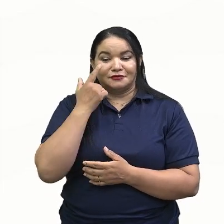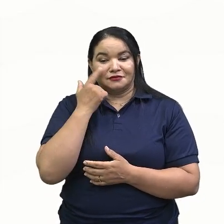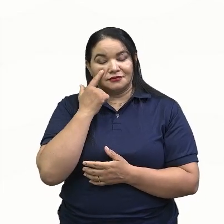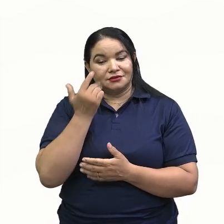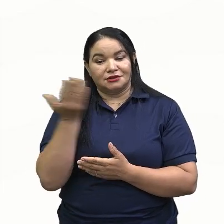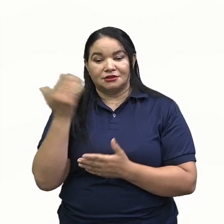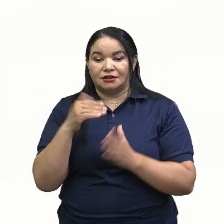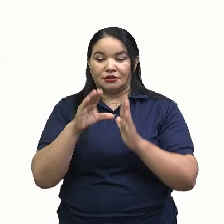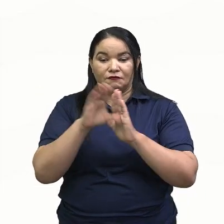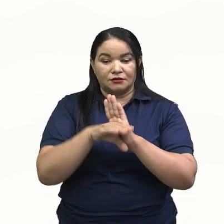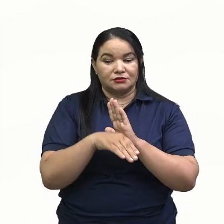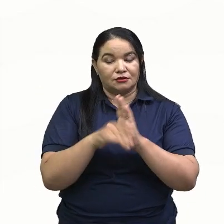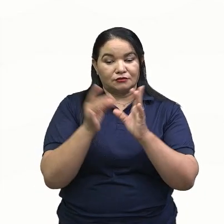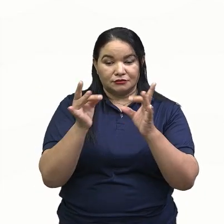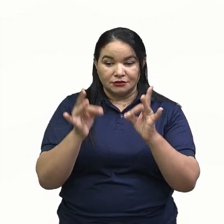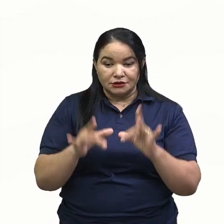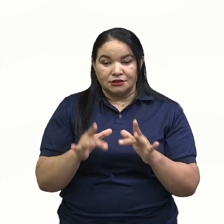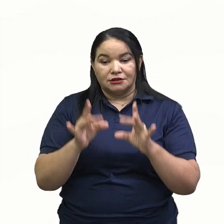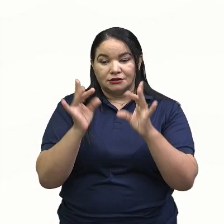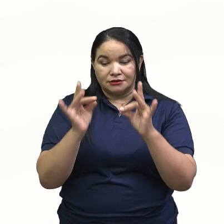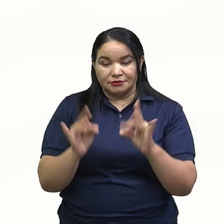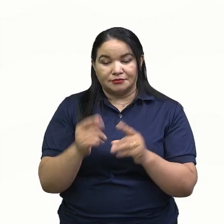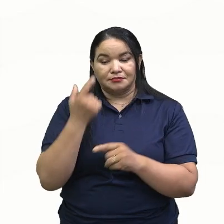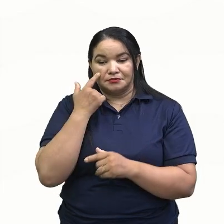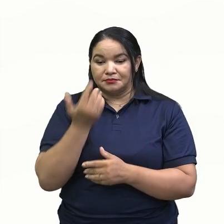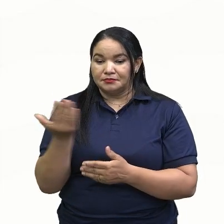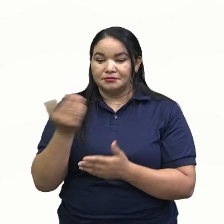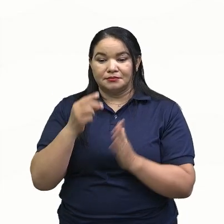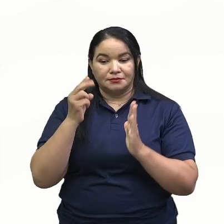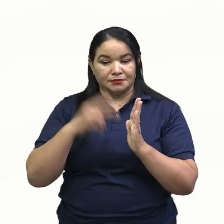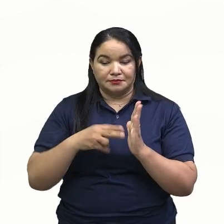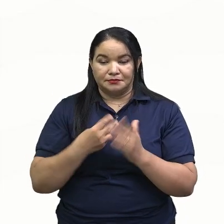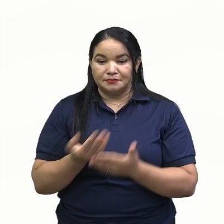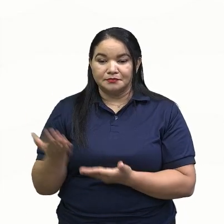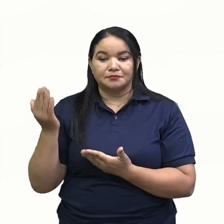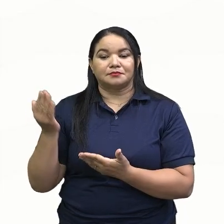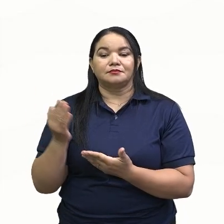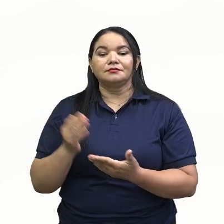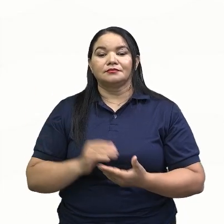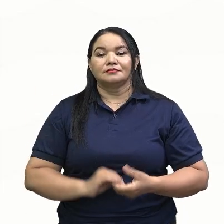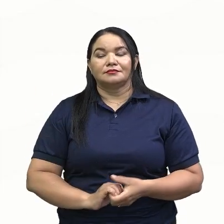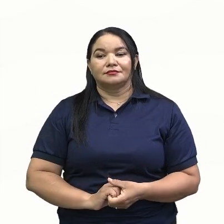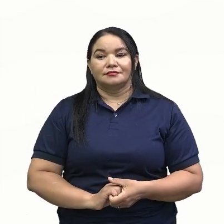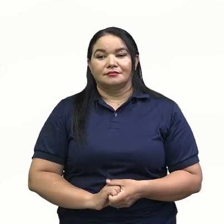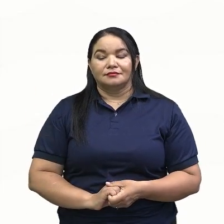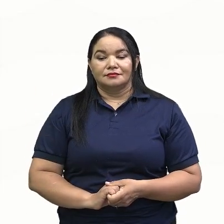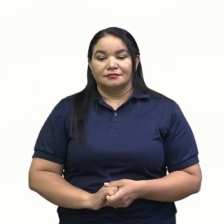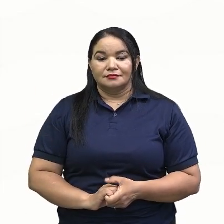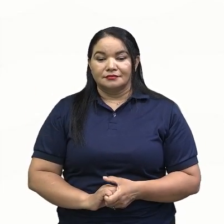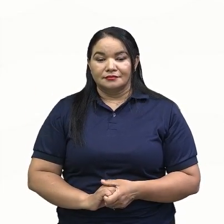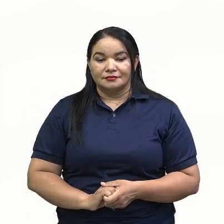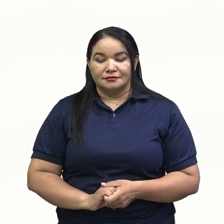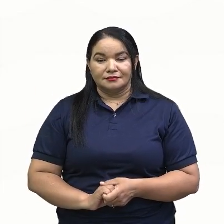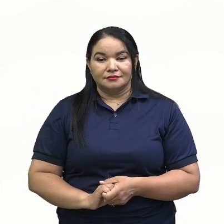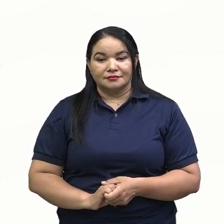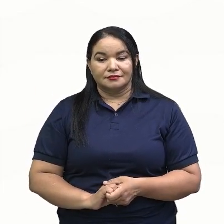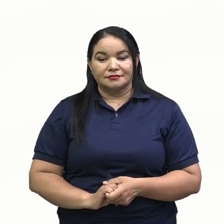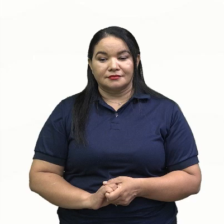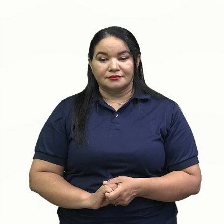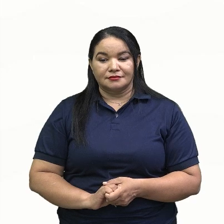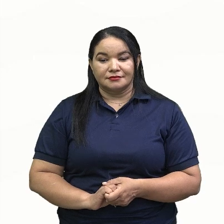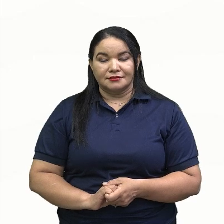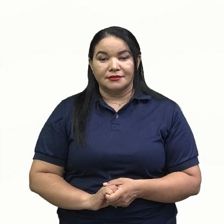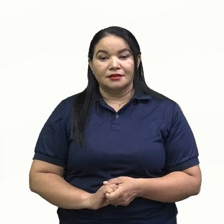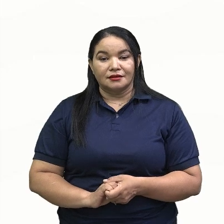elétricos que transformam a energia elétrica que recebem em outra forma de energia, que